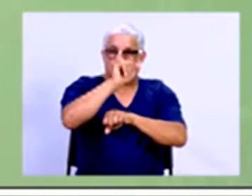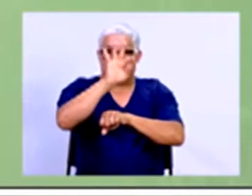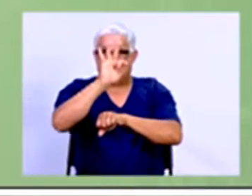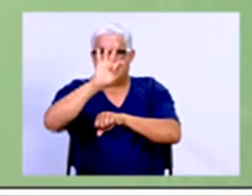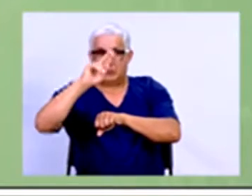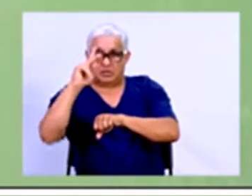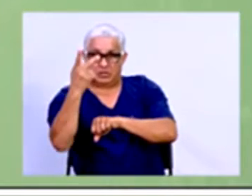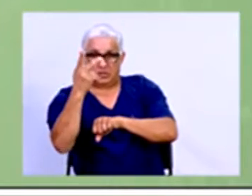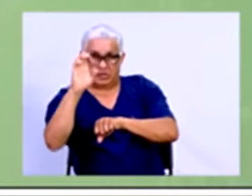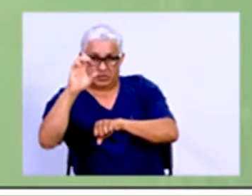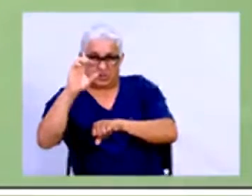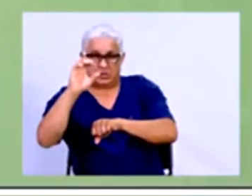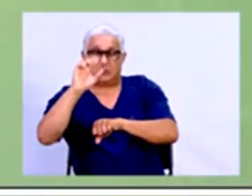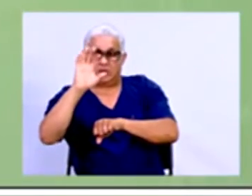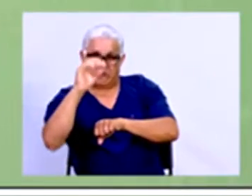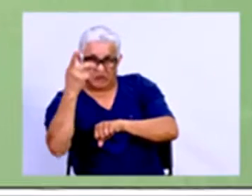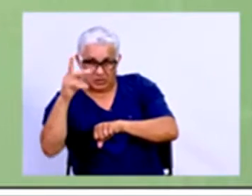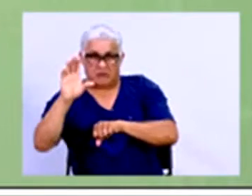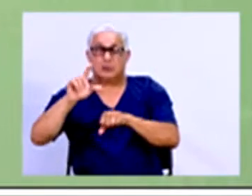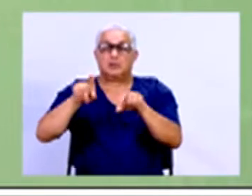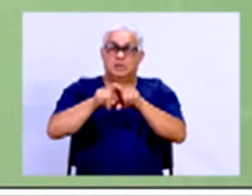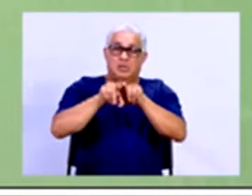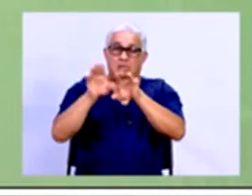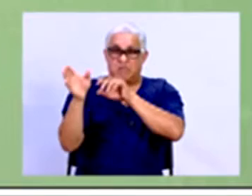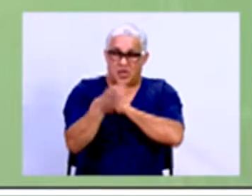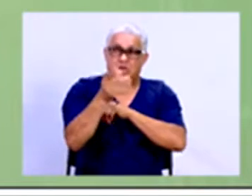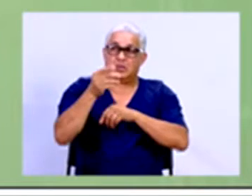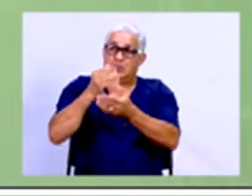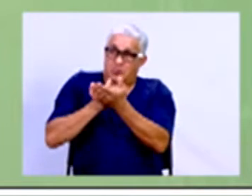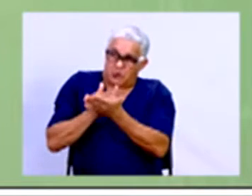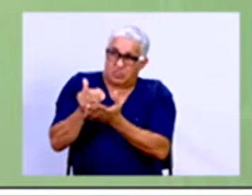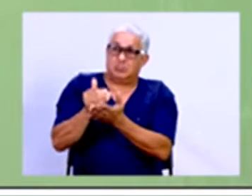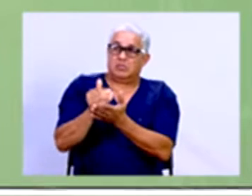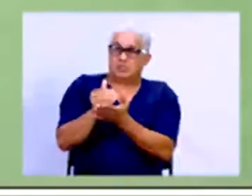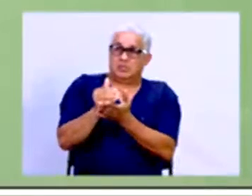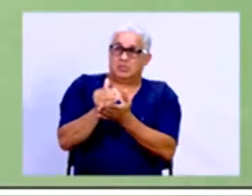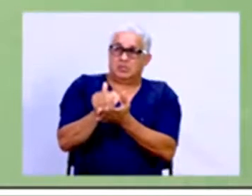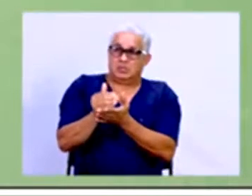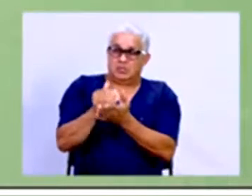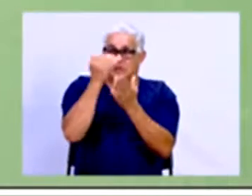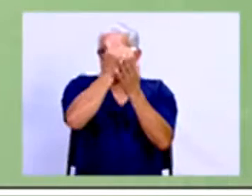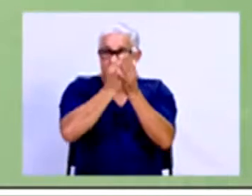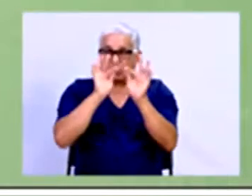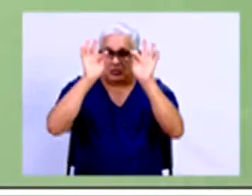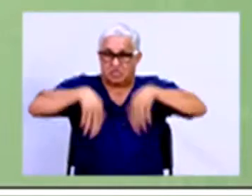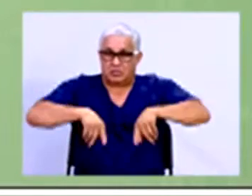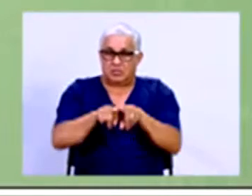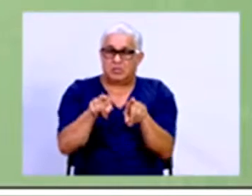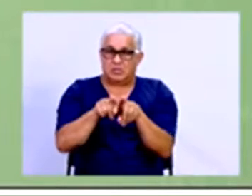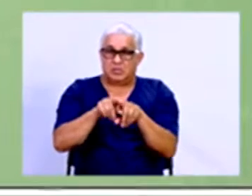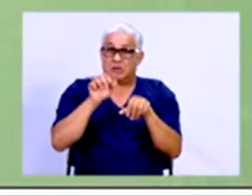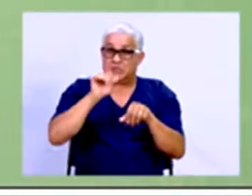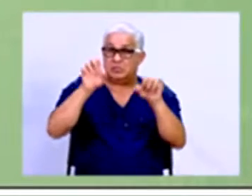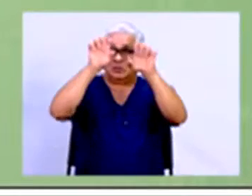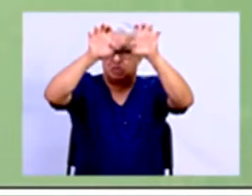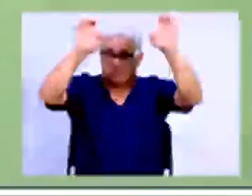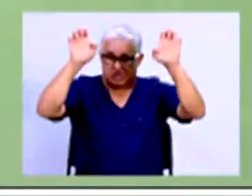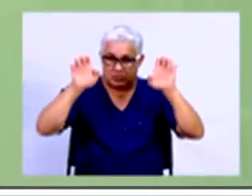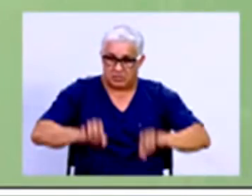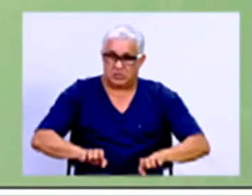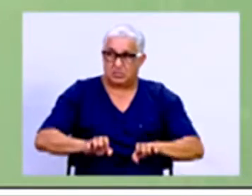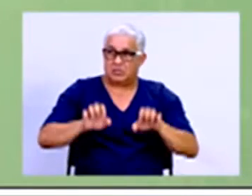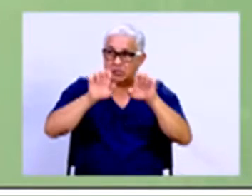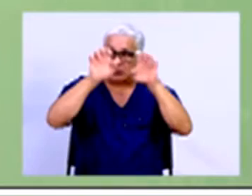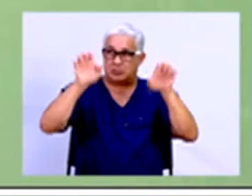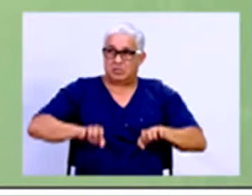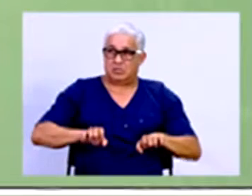embaixo. Nesse caso não tem mais nada embaixo, ele saiu do switch, terminou a execução do programa. Caso a estrutura seja um